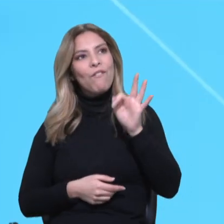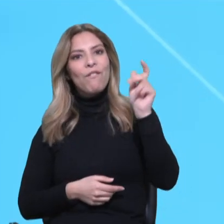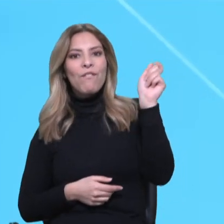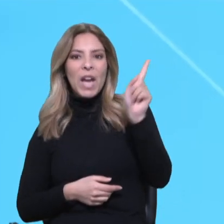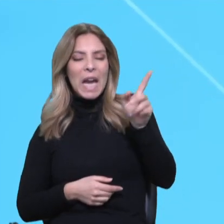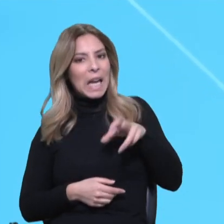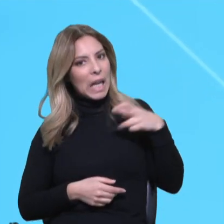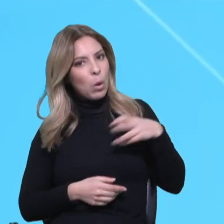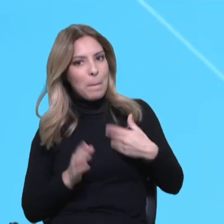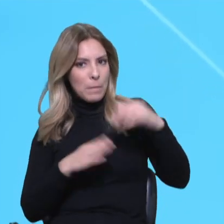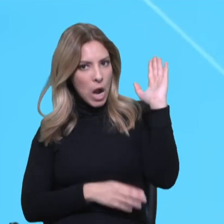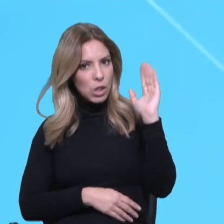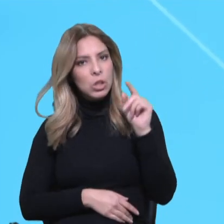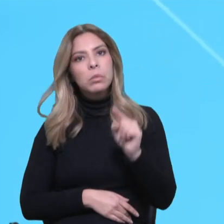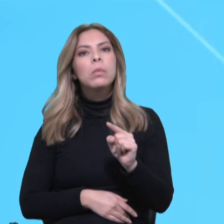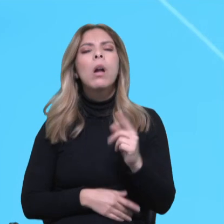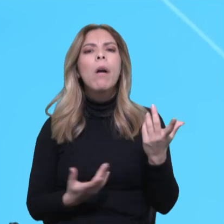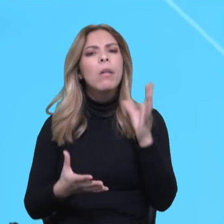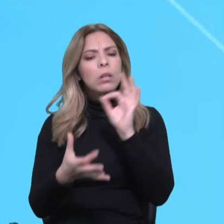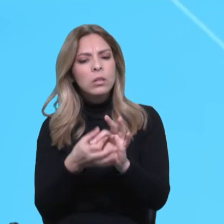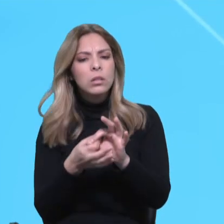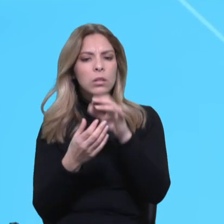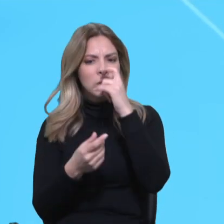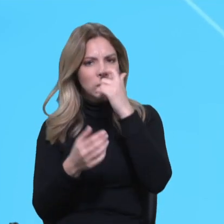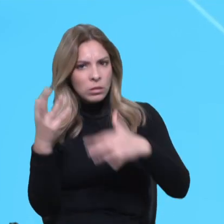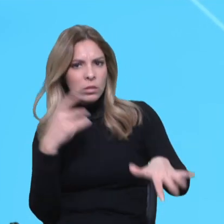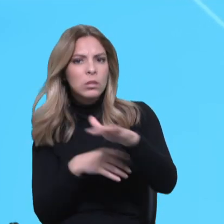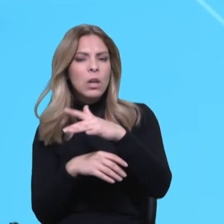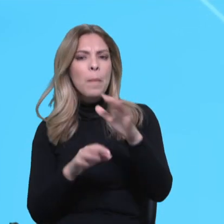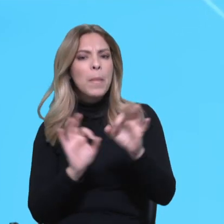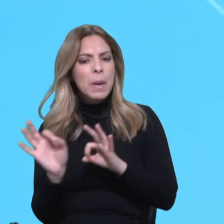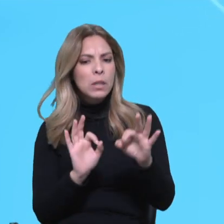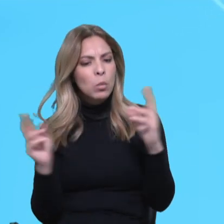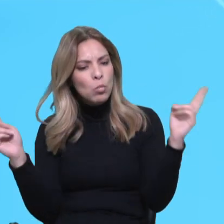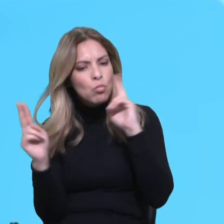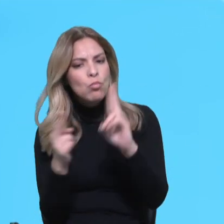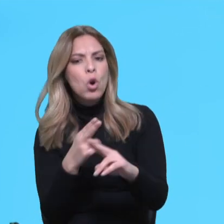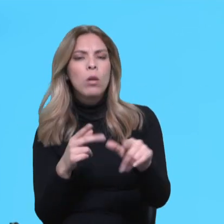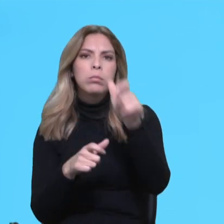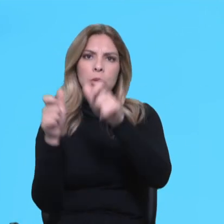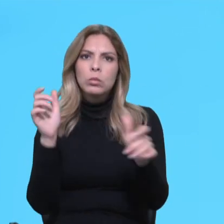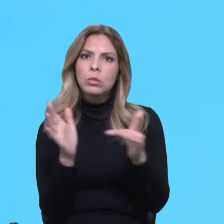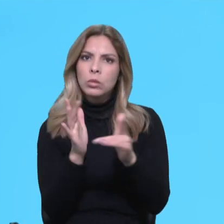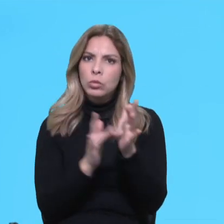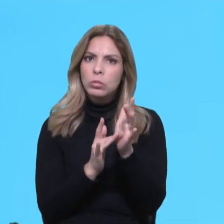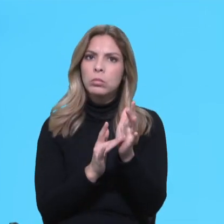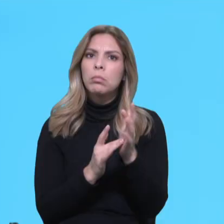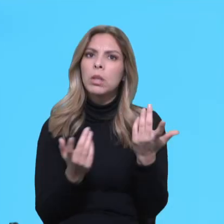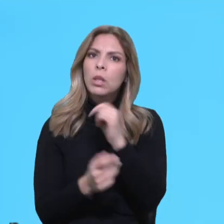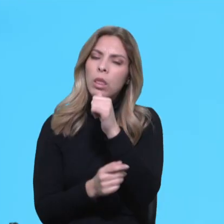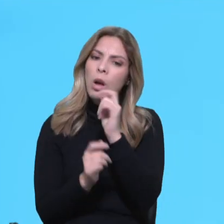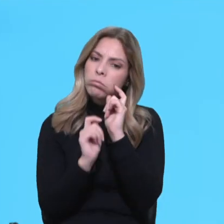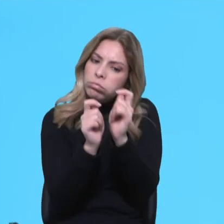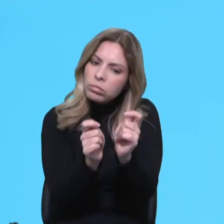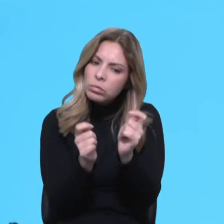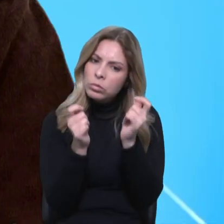ecumenismo prático do povo concreto que vivem não se resume à preparação do encontro cristão, mas é algo que perpassa todo o conhecimento, sim,